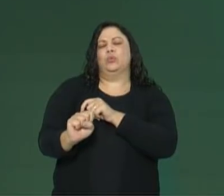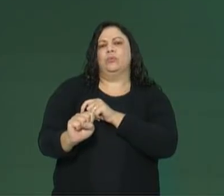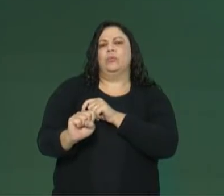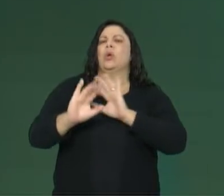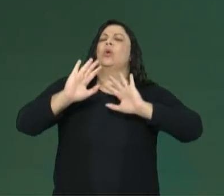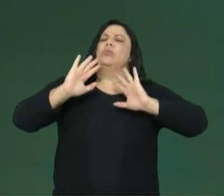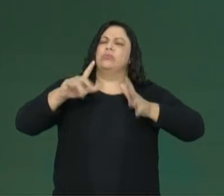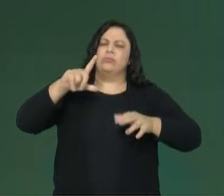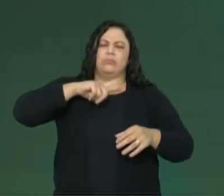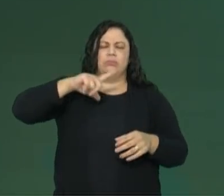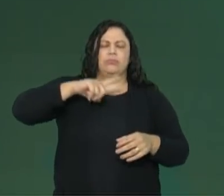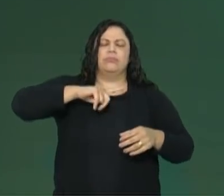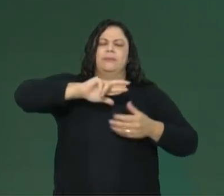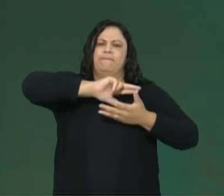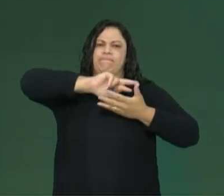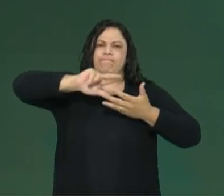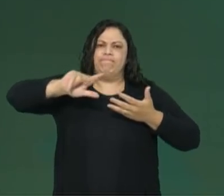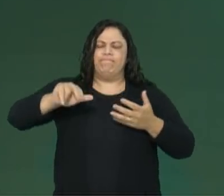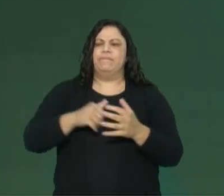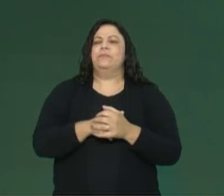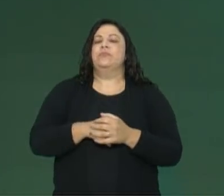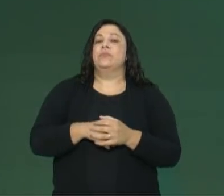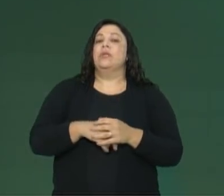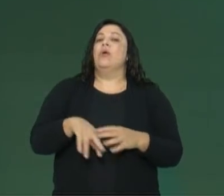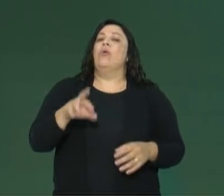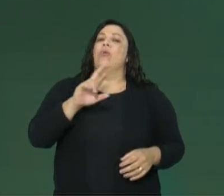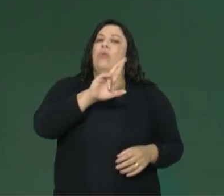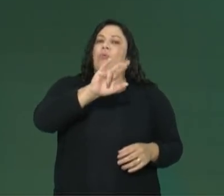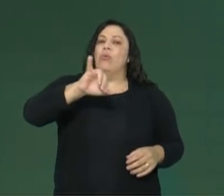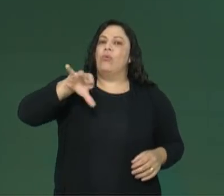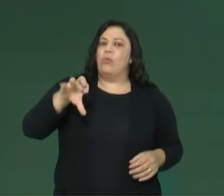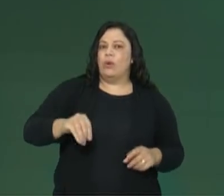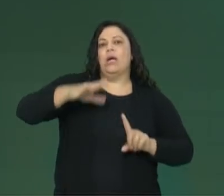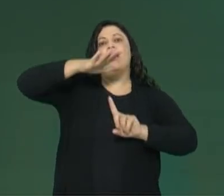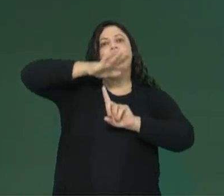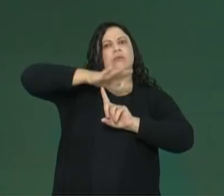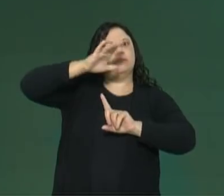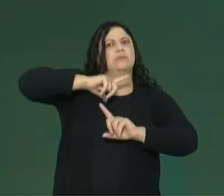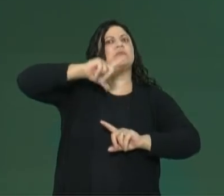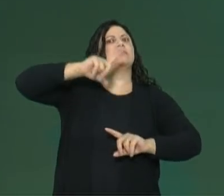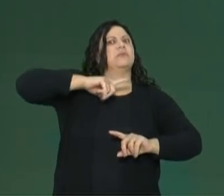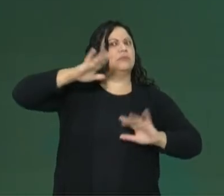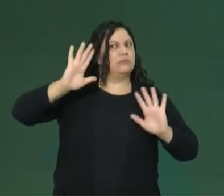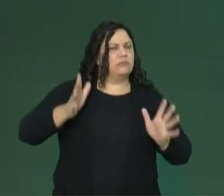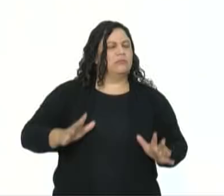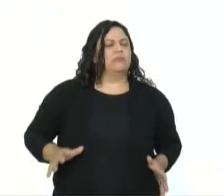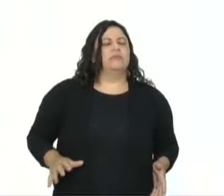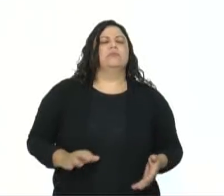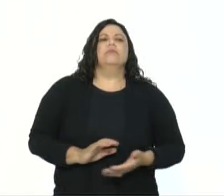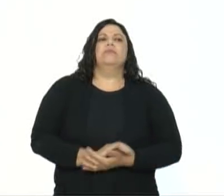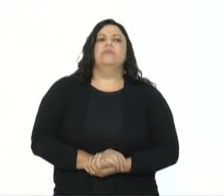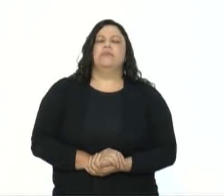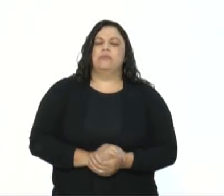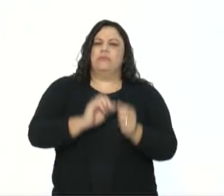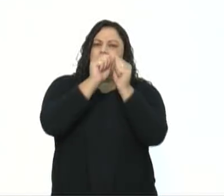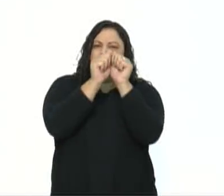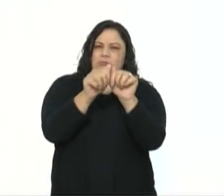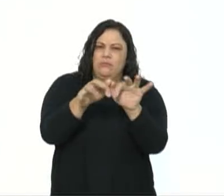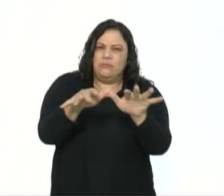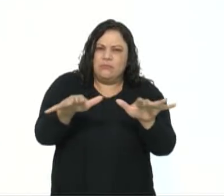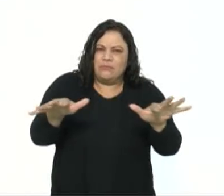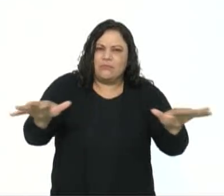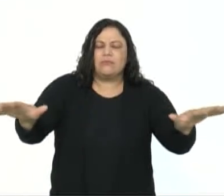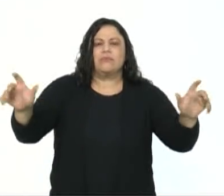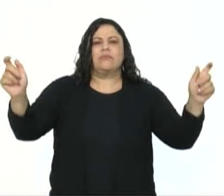bacia do Rio Paraná já tem esse molusco. A proliferação do mexilhão